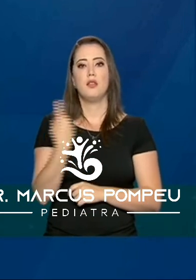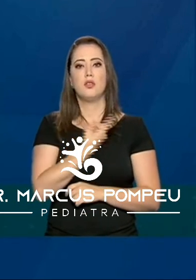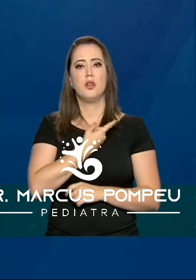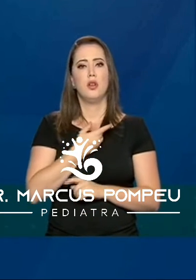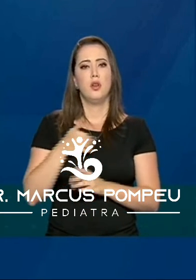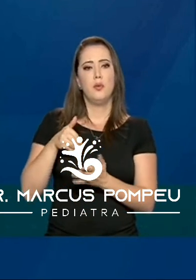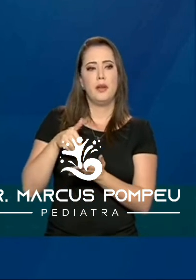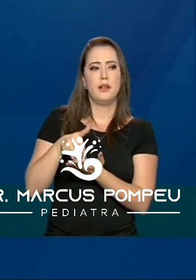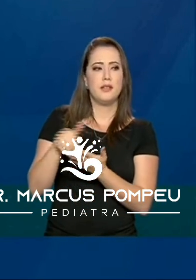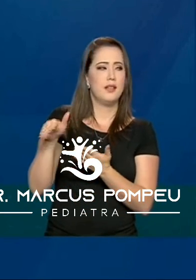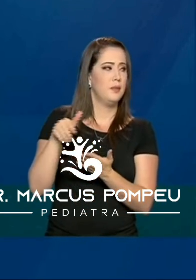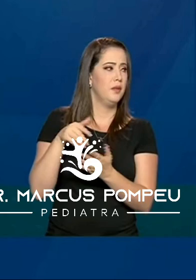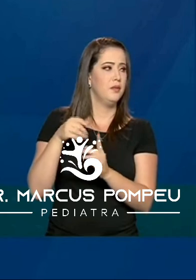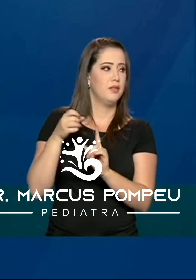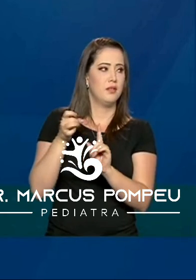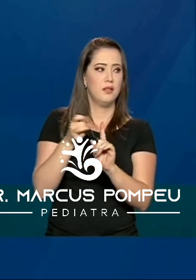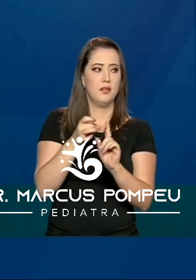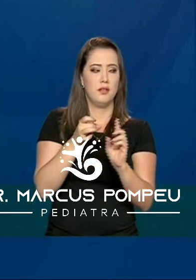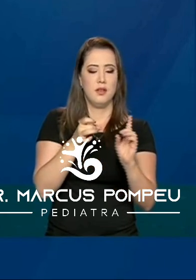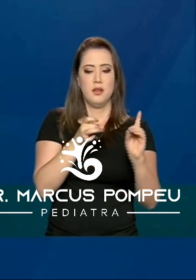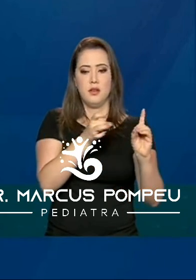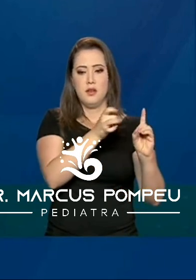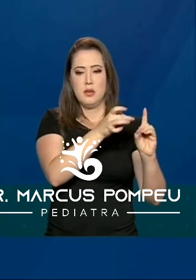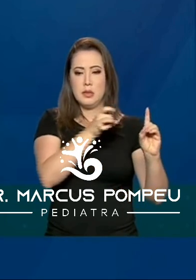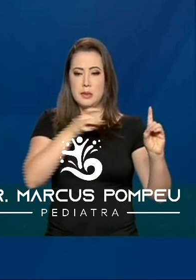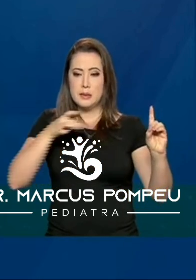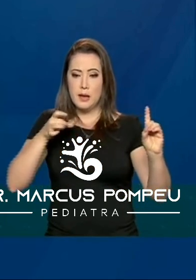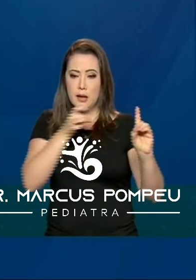para lugar nenhum. Mas uma coisa eu vou dizer para